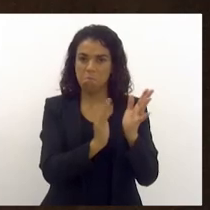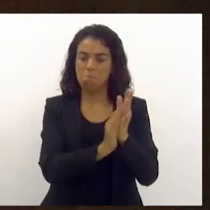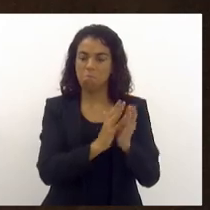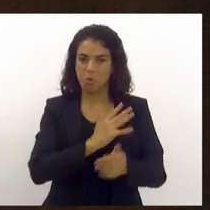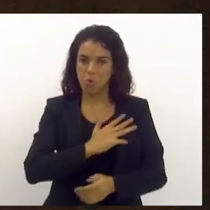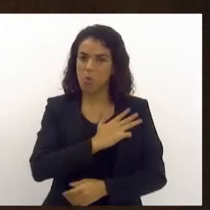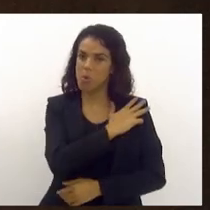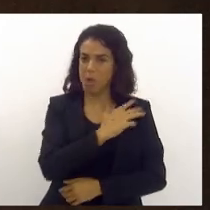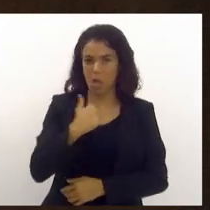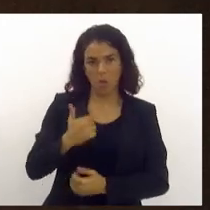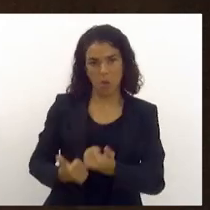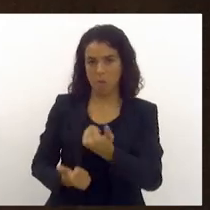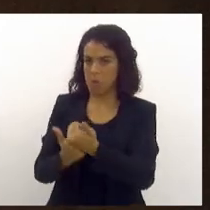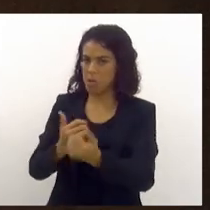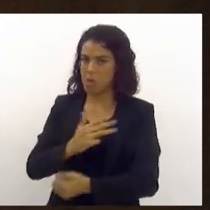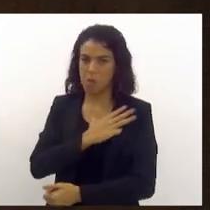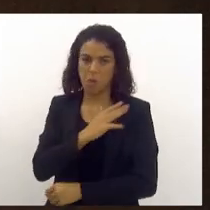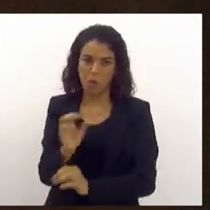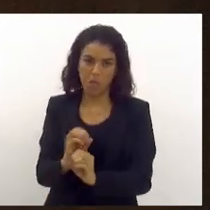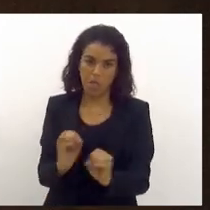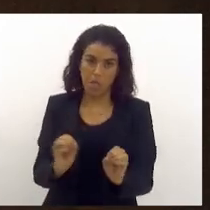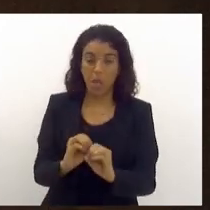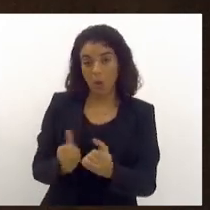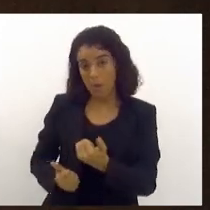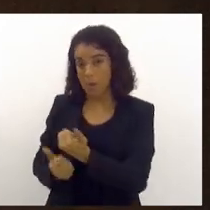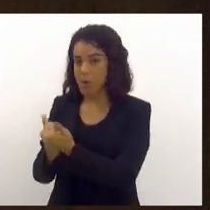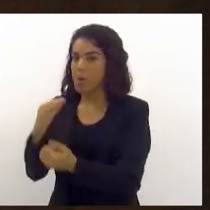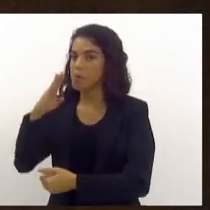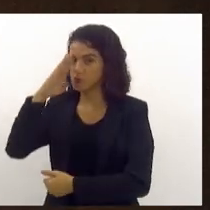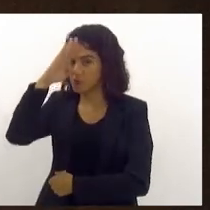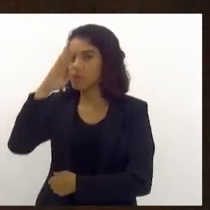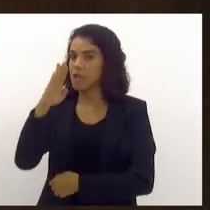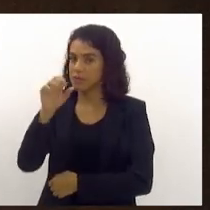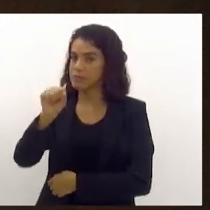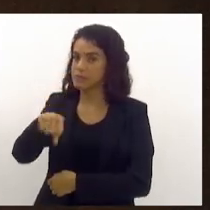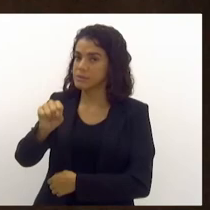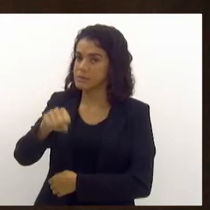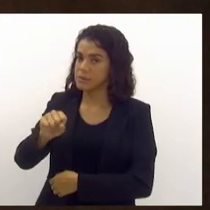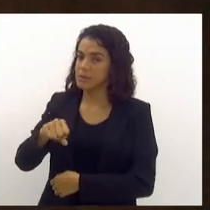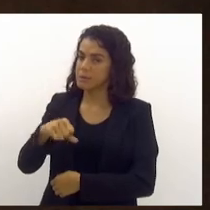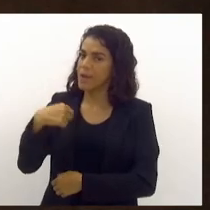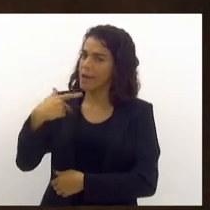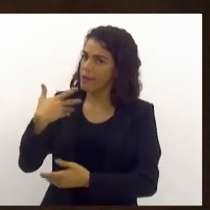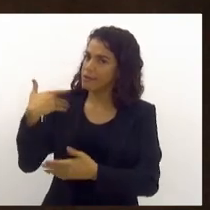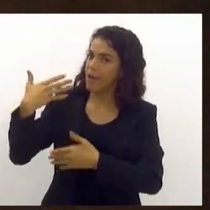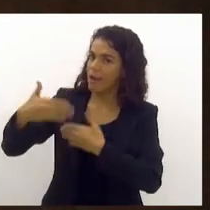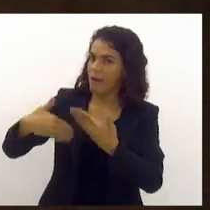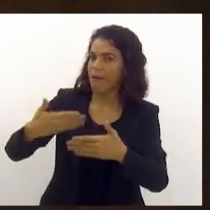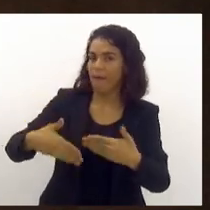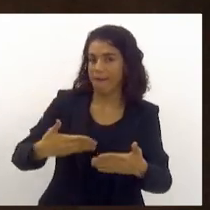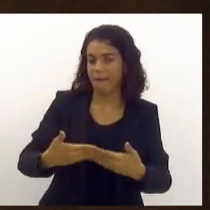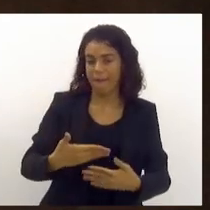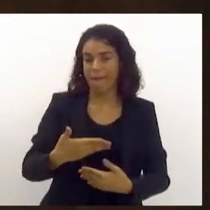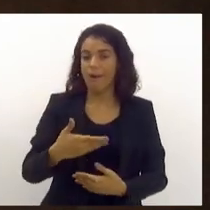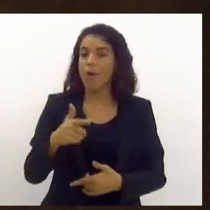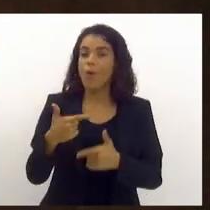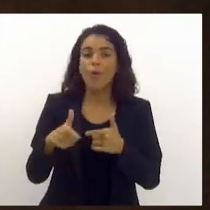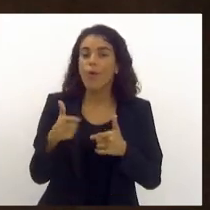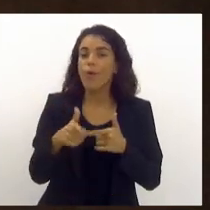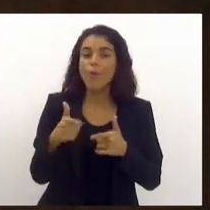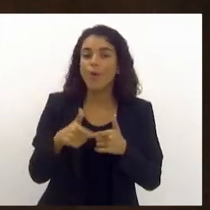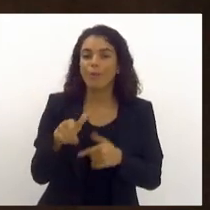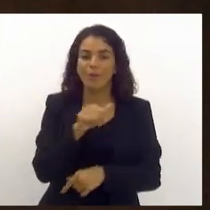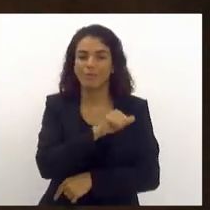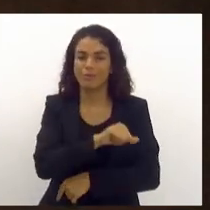eu fiz campanha para o presidente Bolsonaro, mas é o que eu venho dizendo desde o início do mandato. O grande problema do